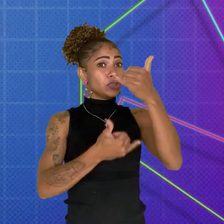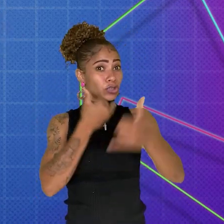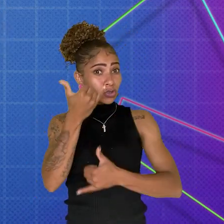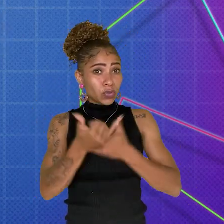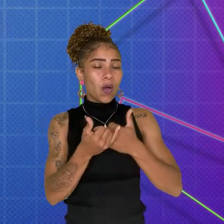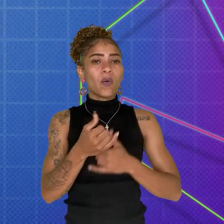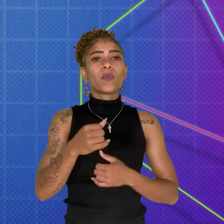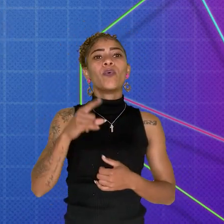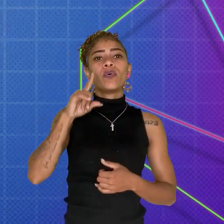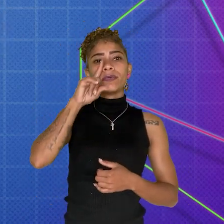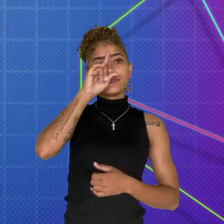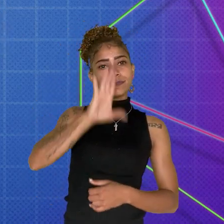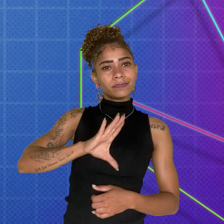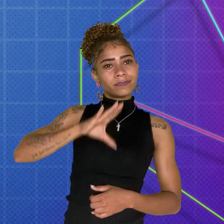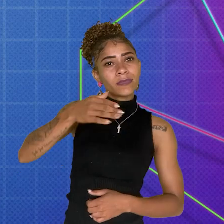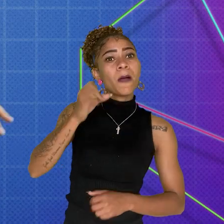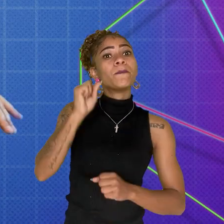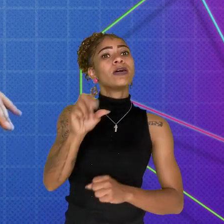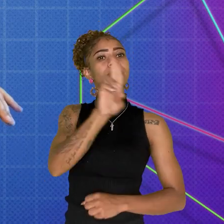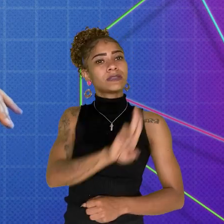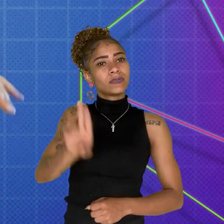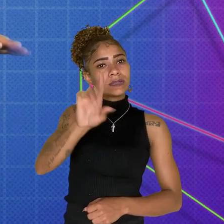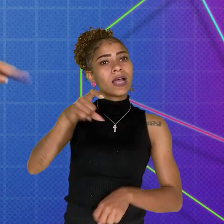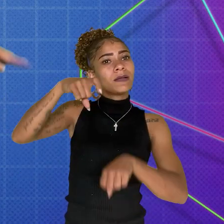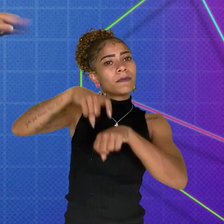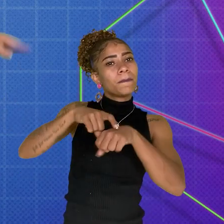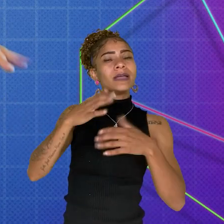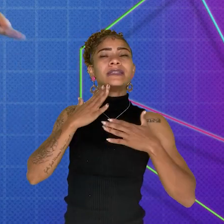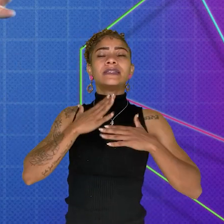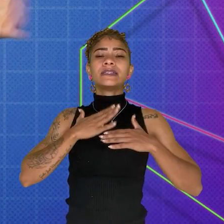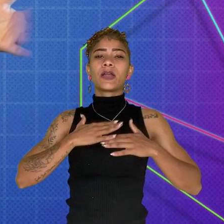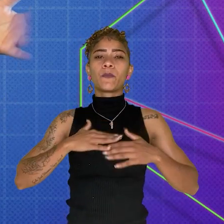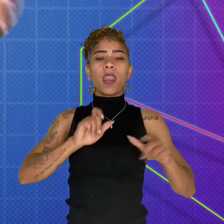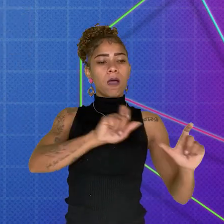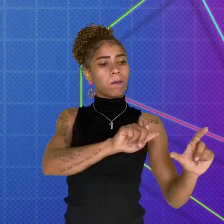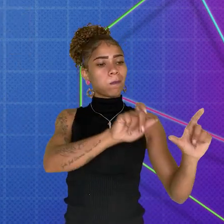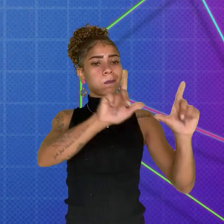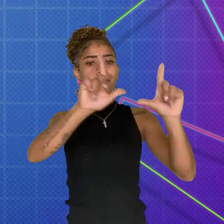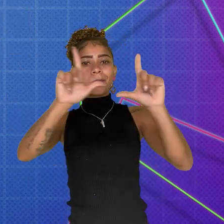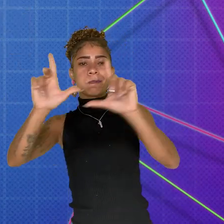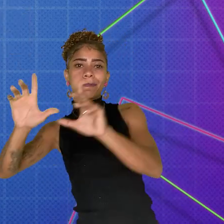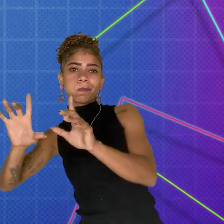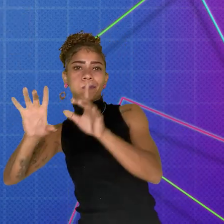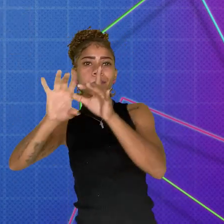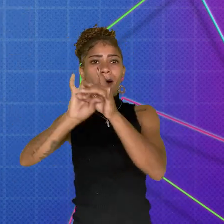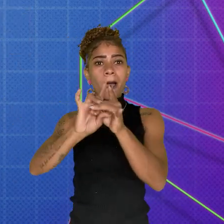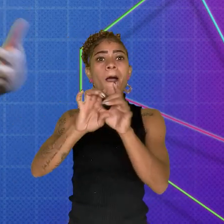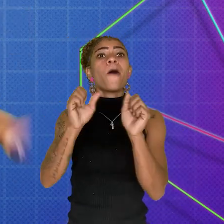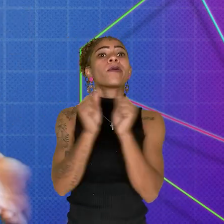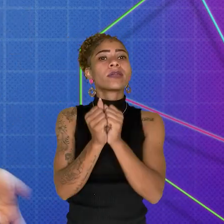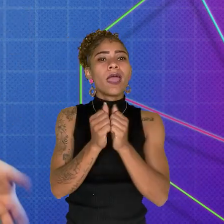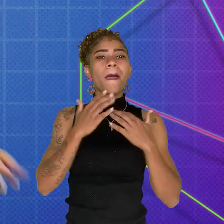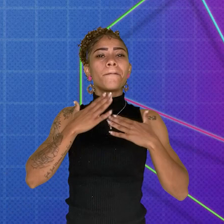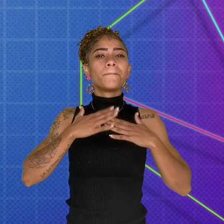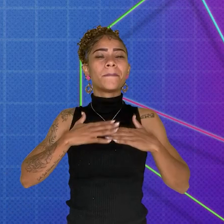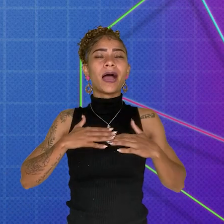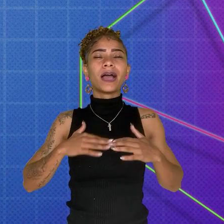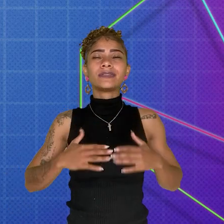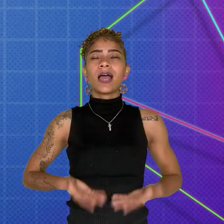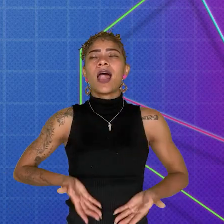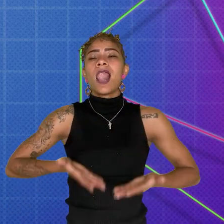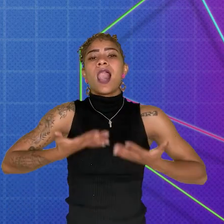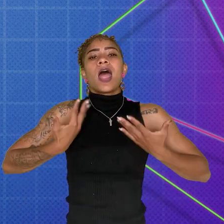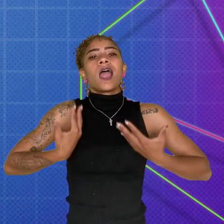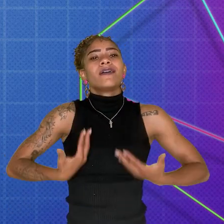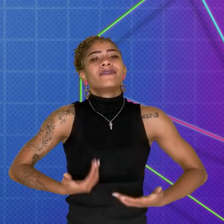exemplo, música suave e relaxante pode ser usada durante cenas mais tranquilas, para ajudar a estabelecer uma atmosfera pacífica e